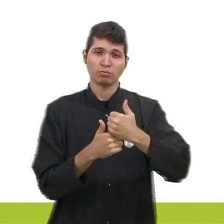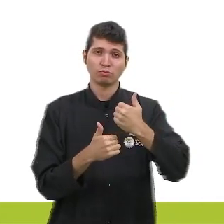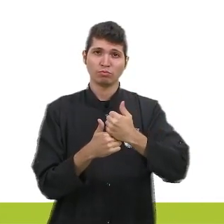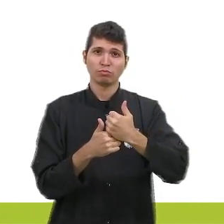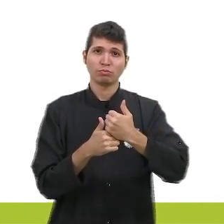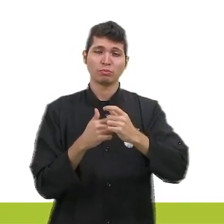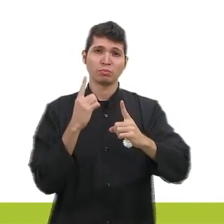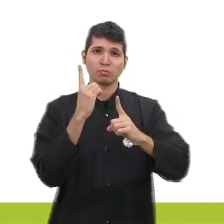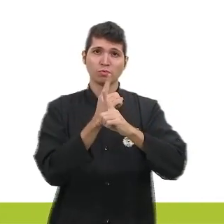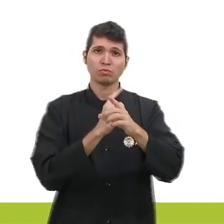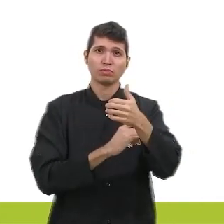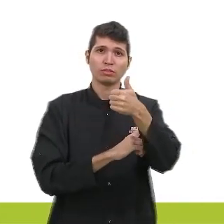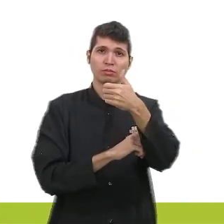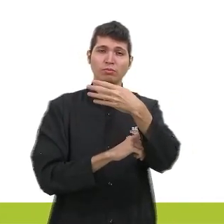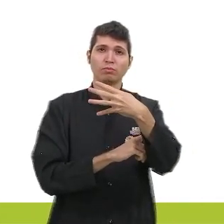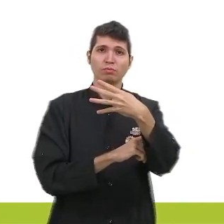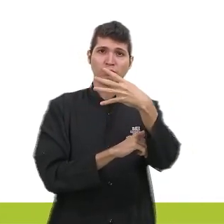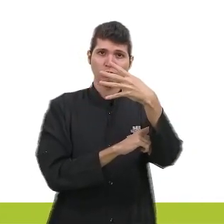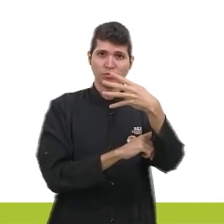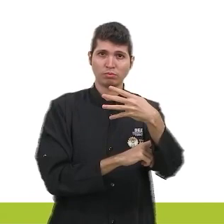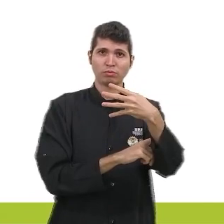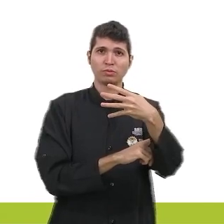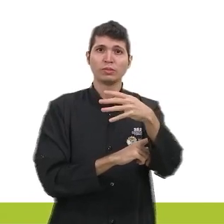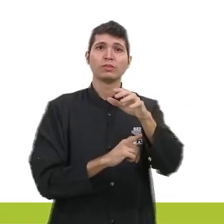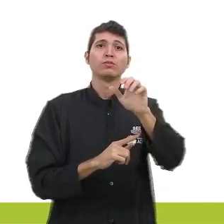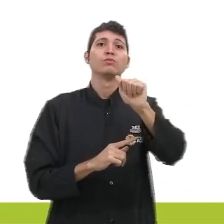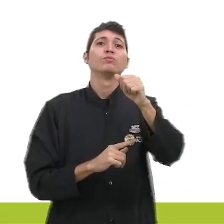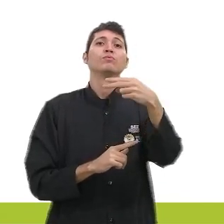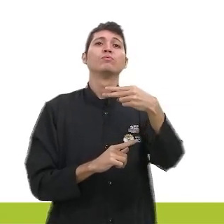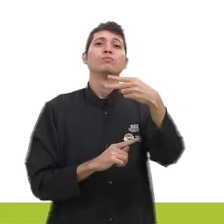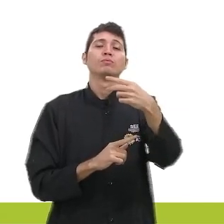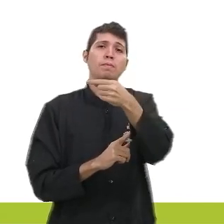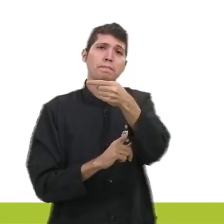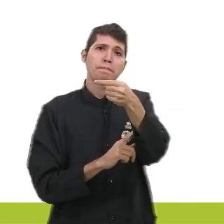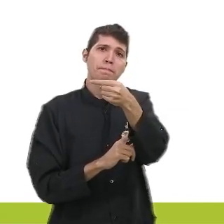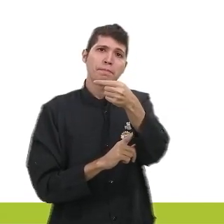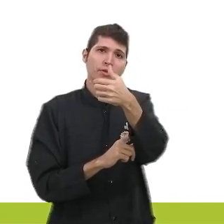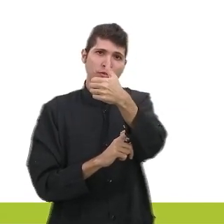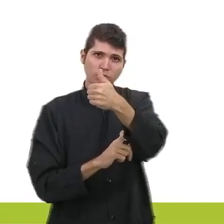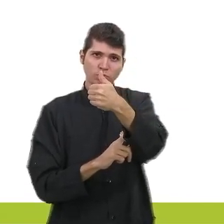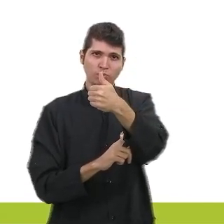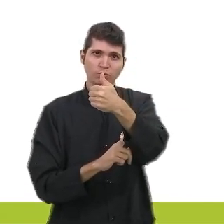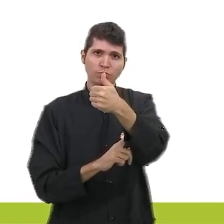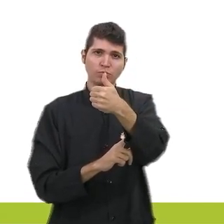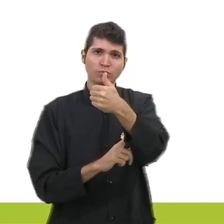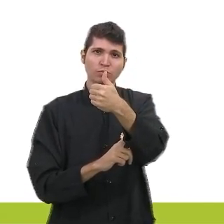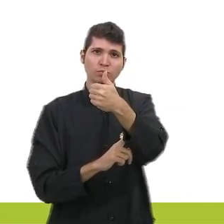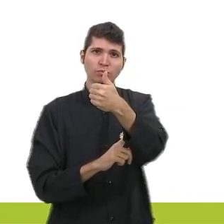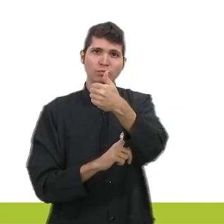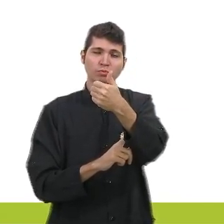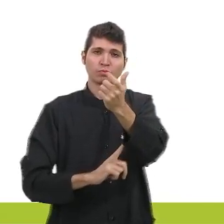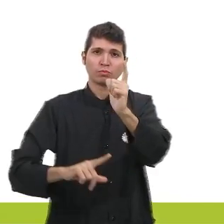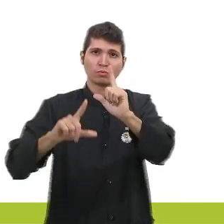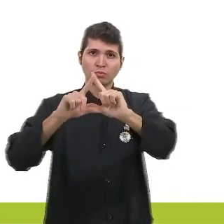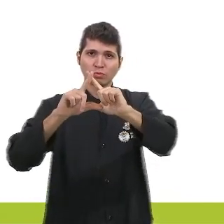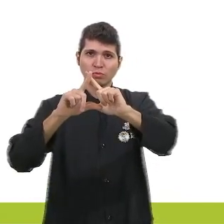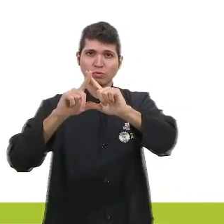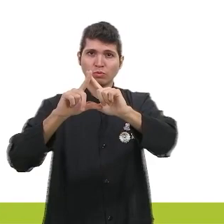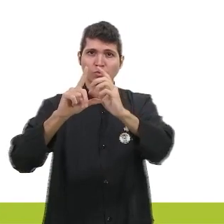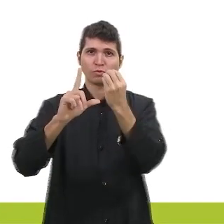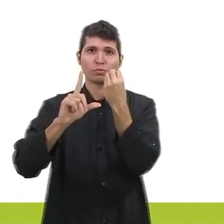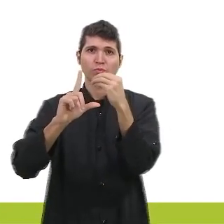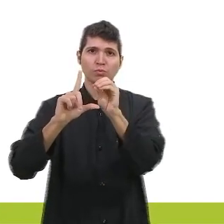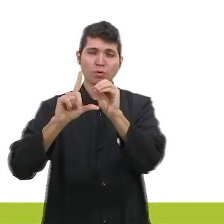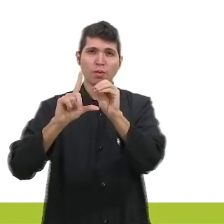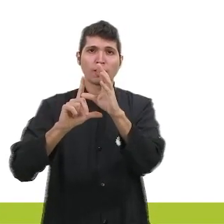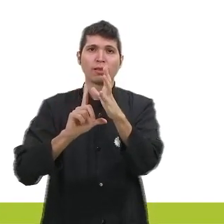foi 144. O valor de A vale quanto? Menos 1. Vamos substituir. No lugar do delta, ó, 144. Lembra